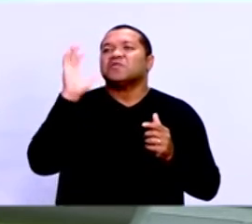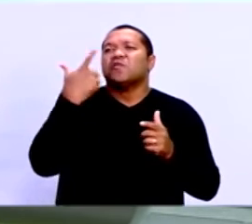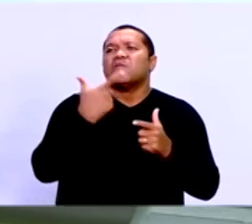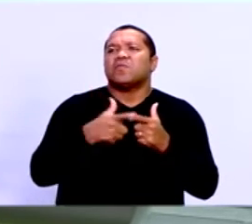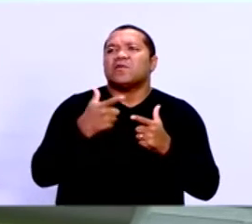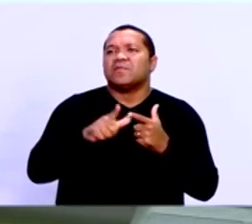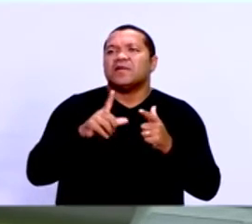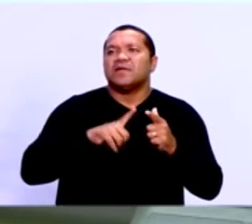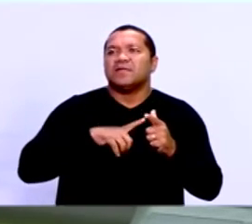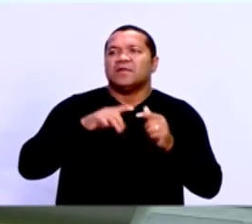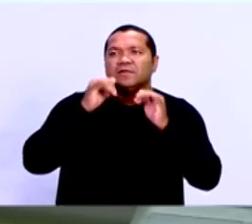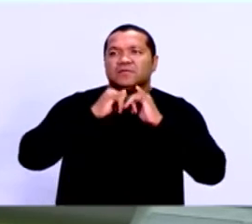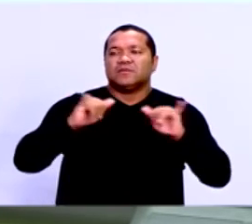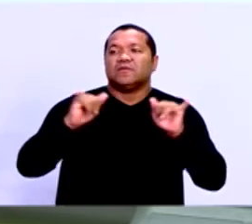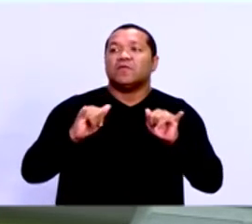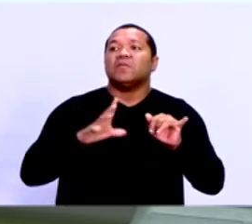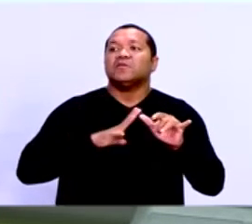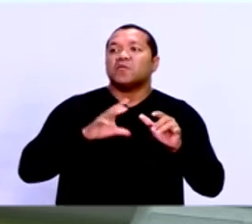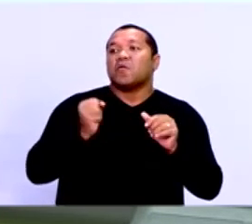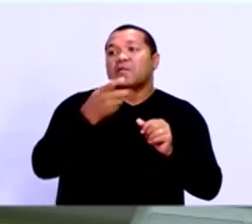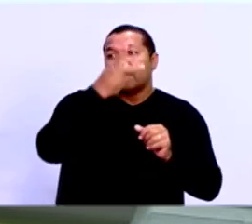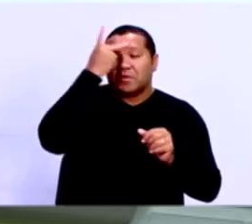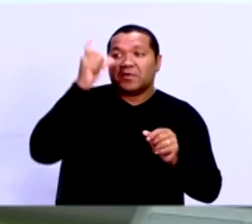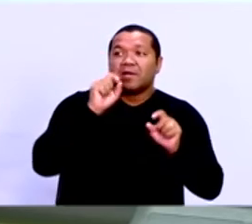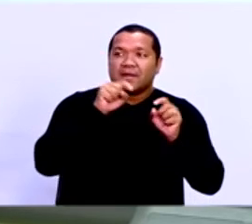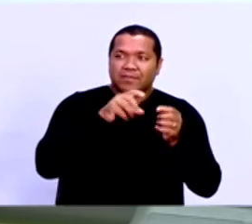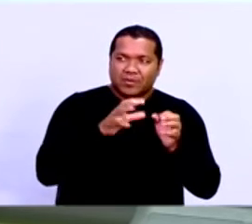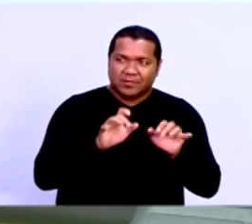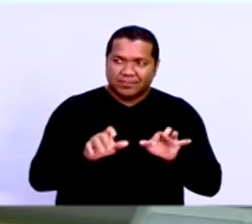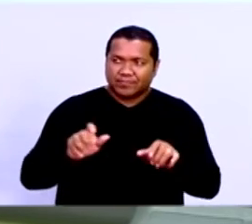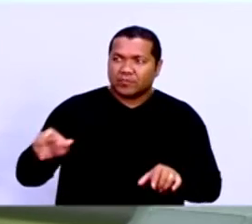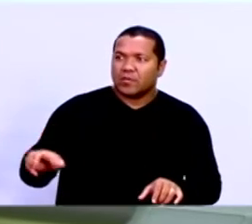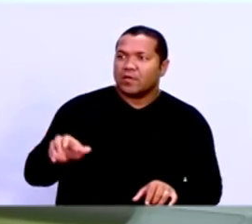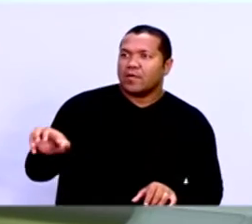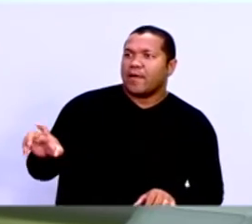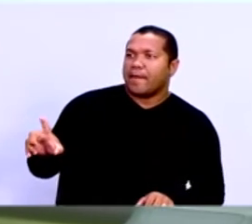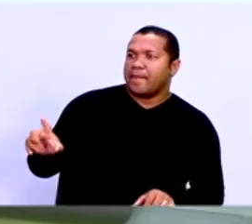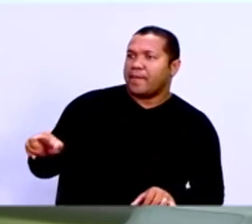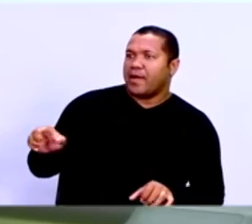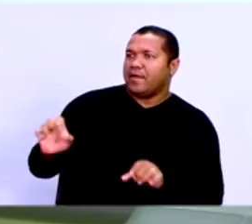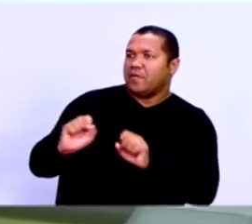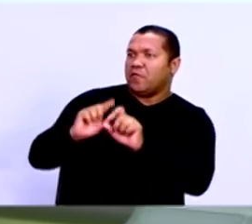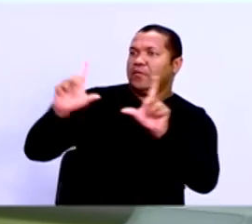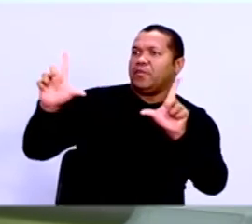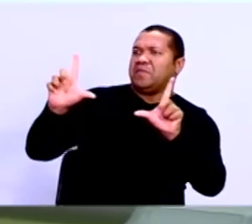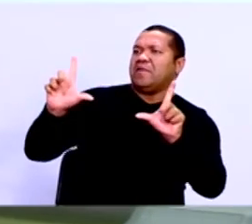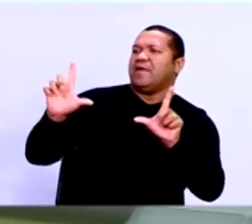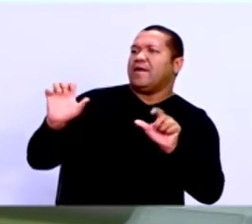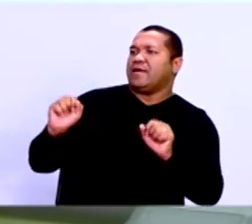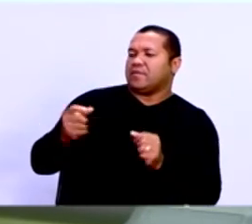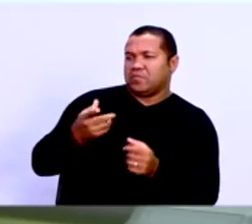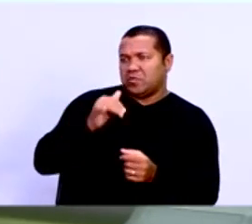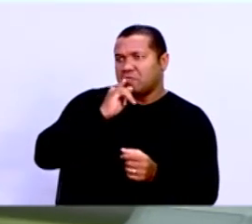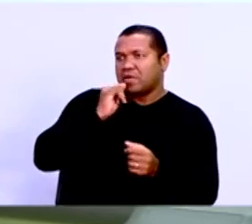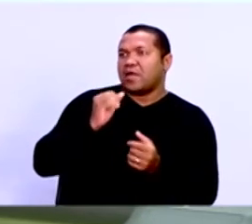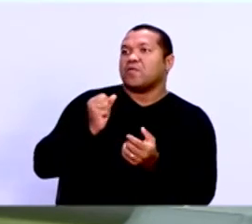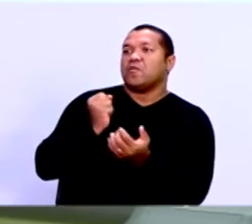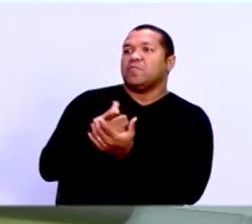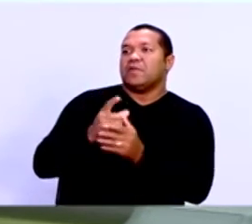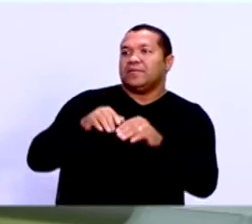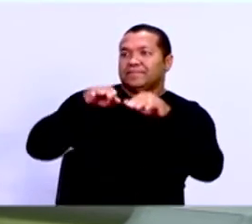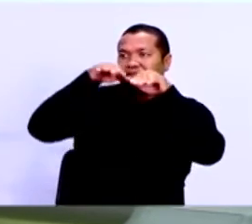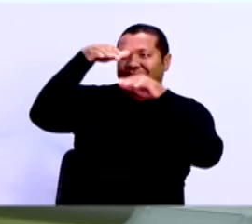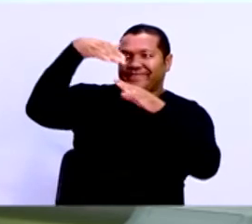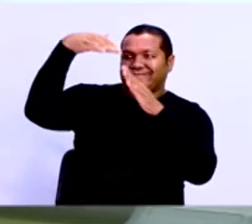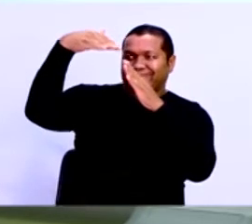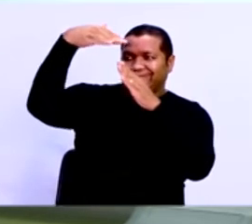se quando o cliente clicar num produto por exemplo o cliente quer comprar uma telha lá no site